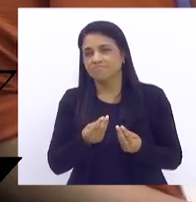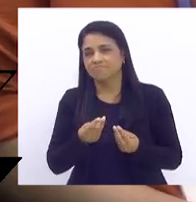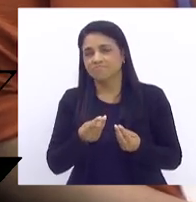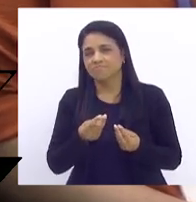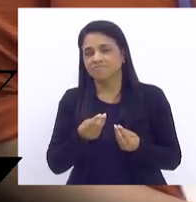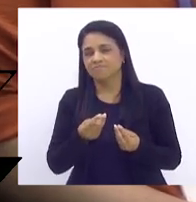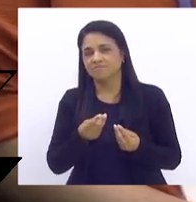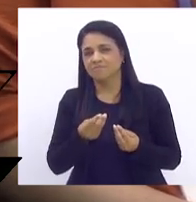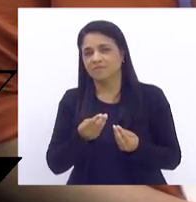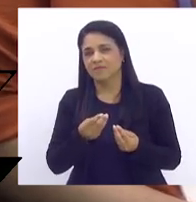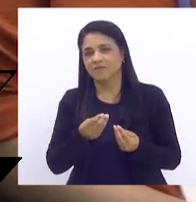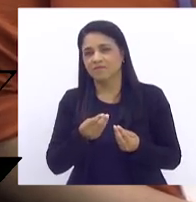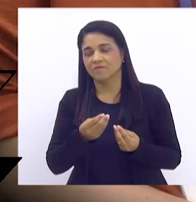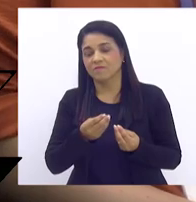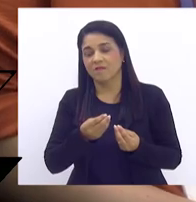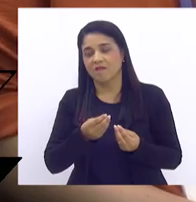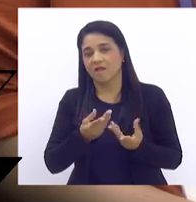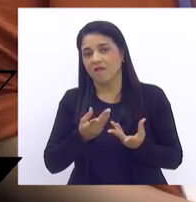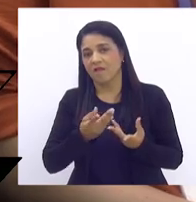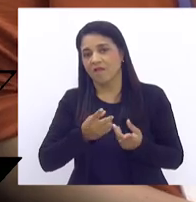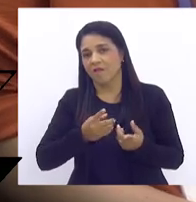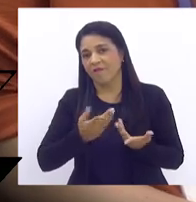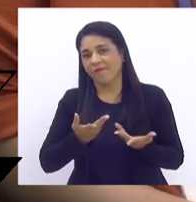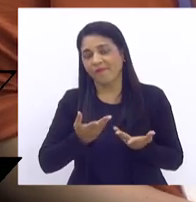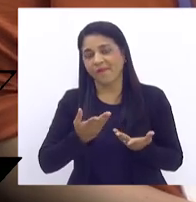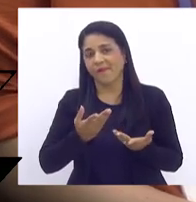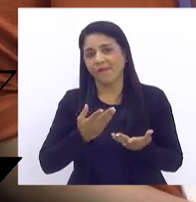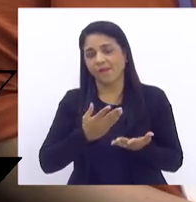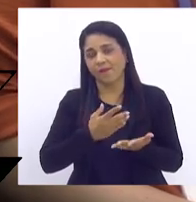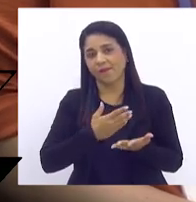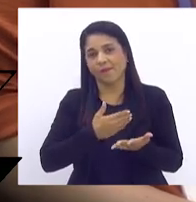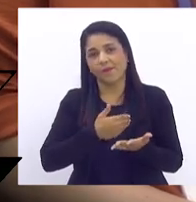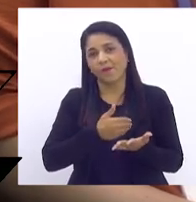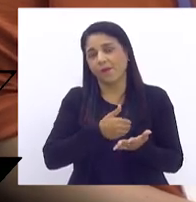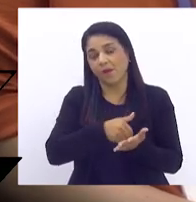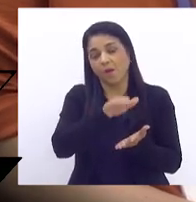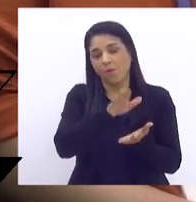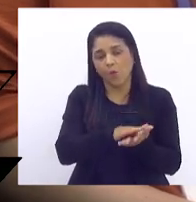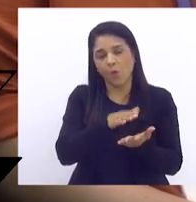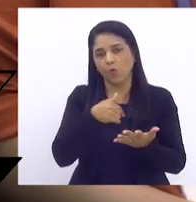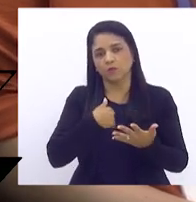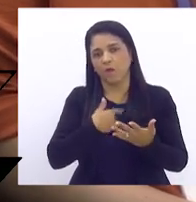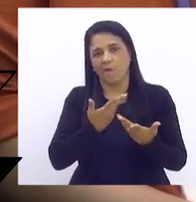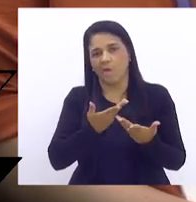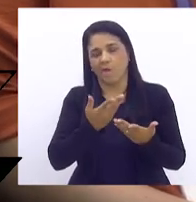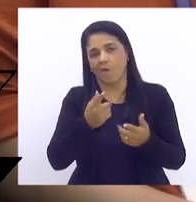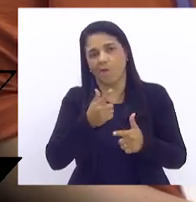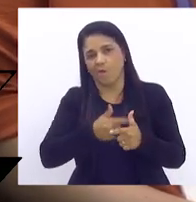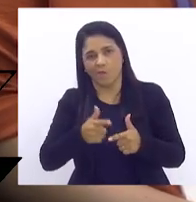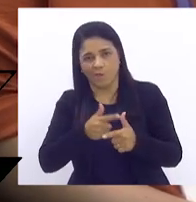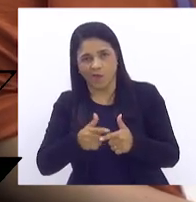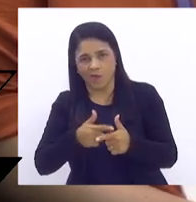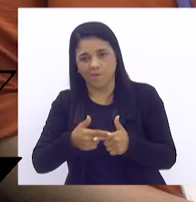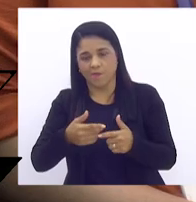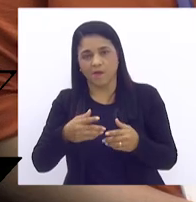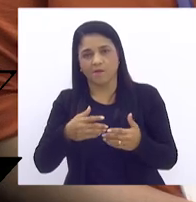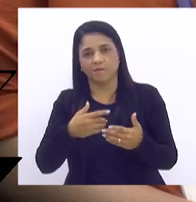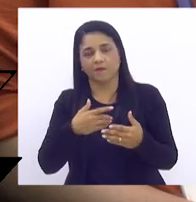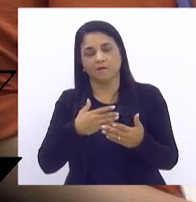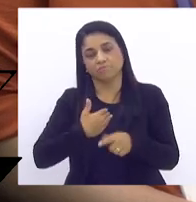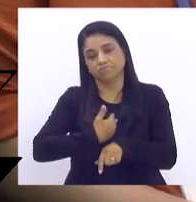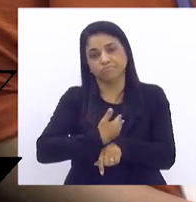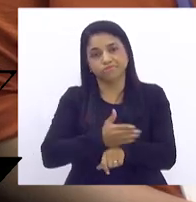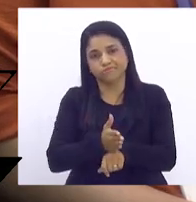a imputar, né, possíveis delitos, né, que levem a essas penalidades, como forma de evitar uma prescrição.